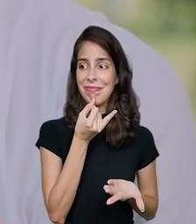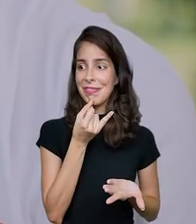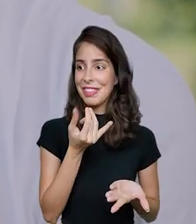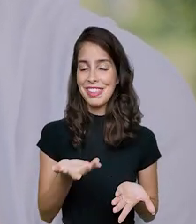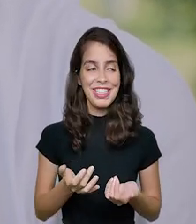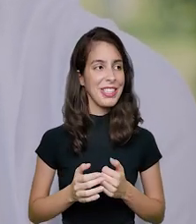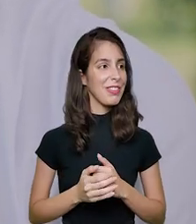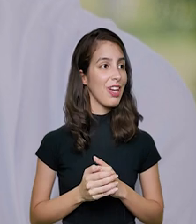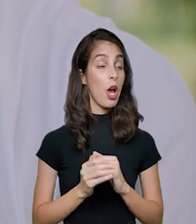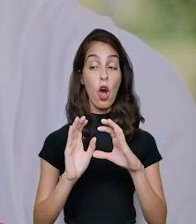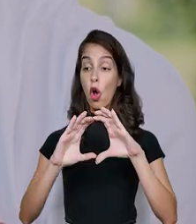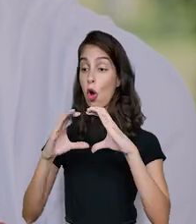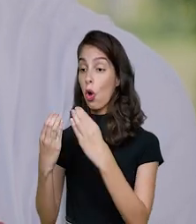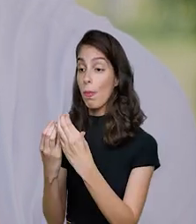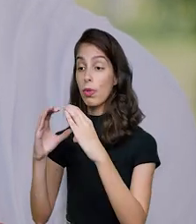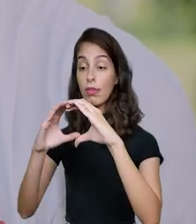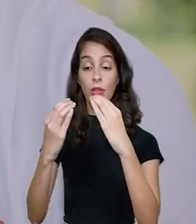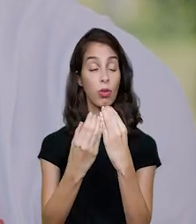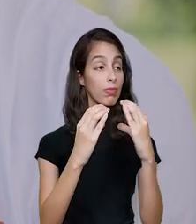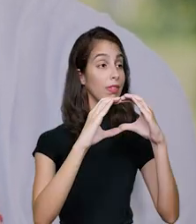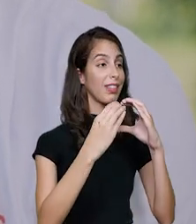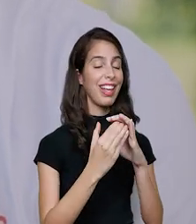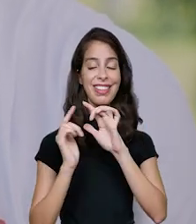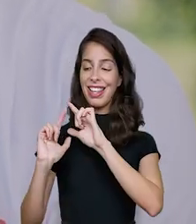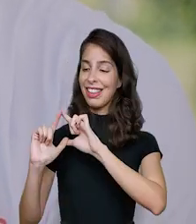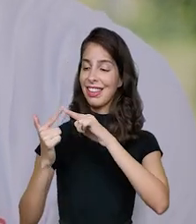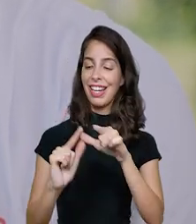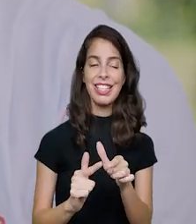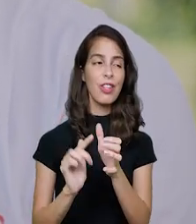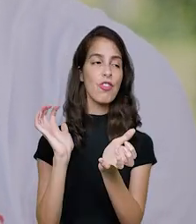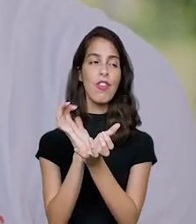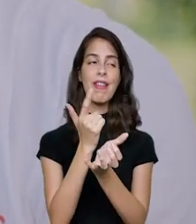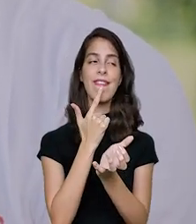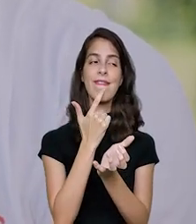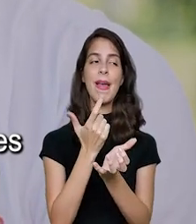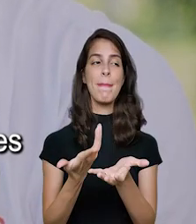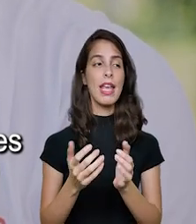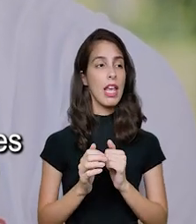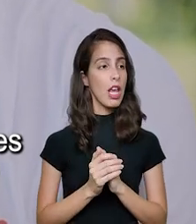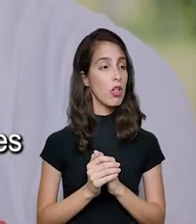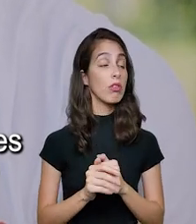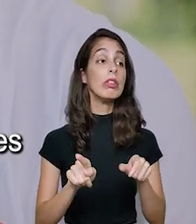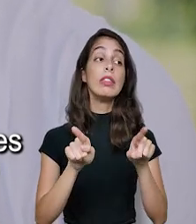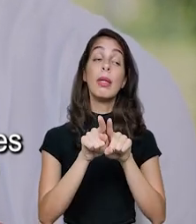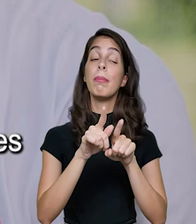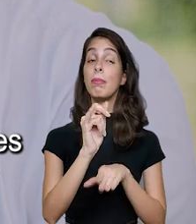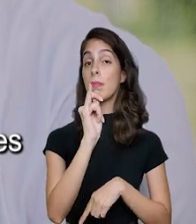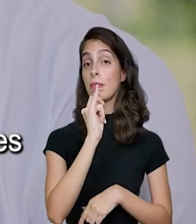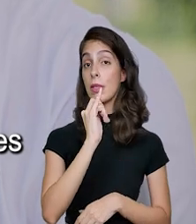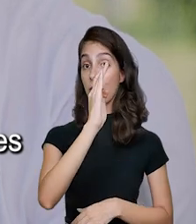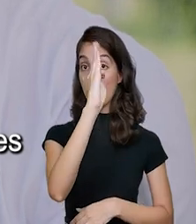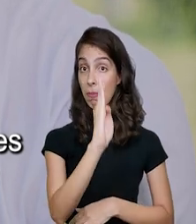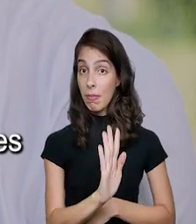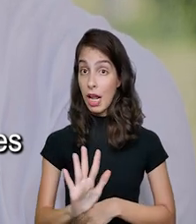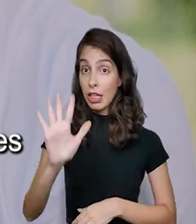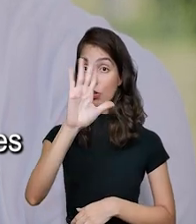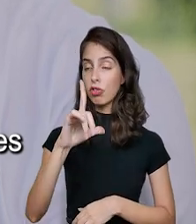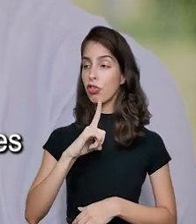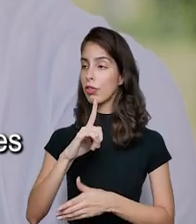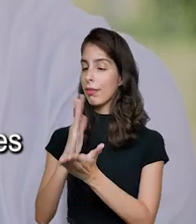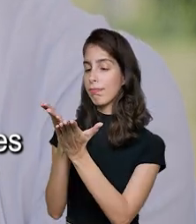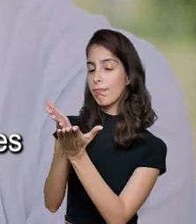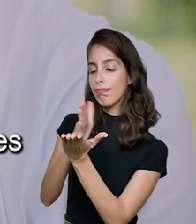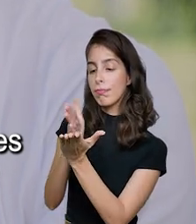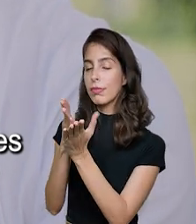né comunidades na na a divisa entre um país e o outro tem escolas nossas que a metade são de